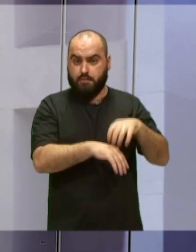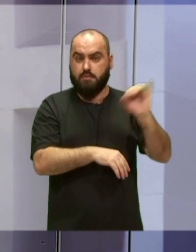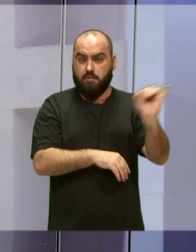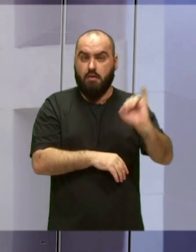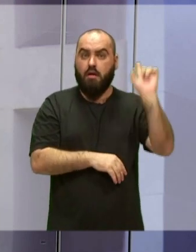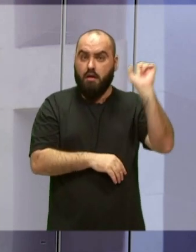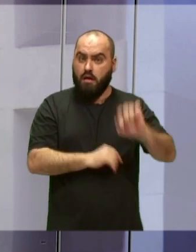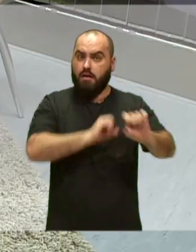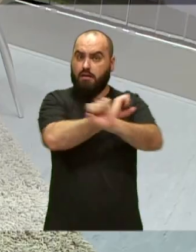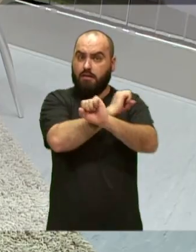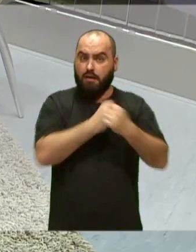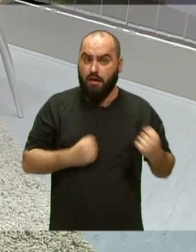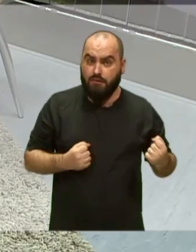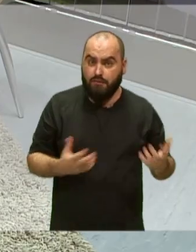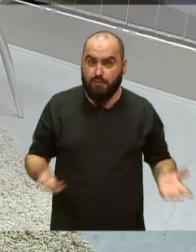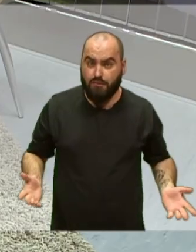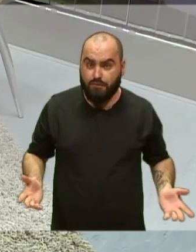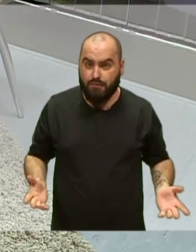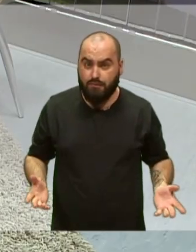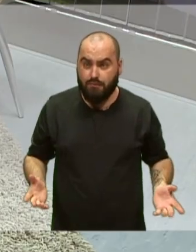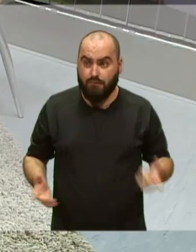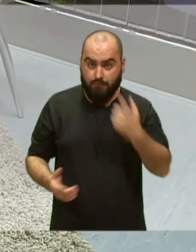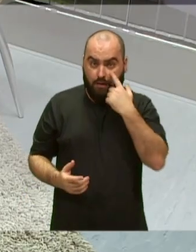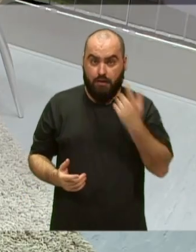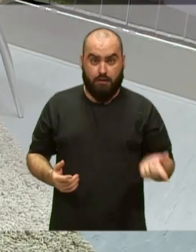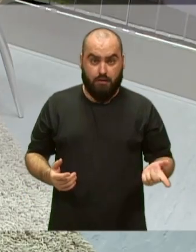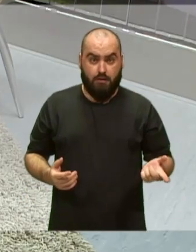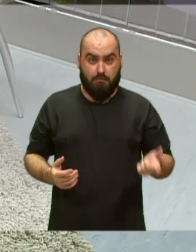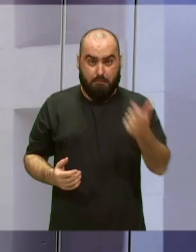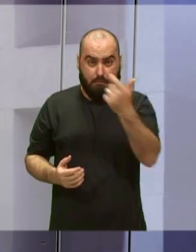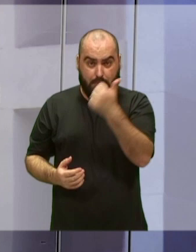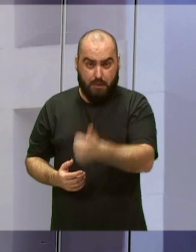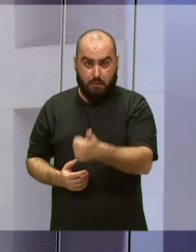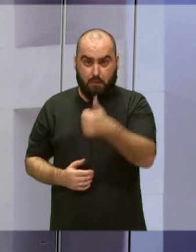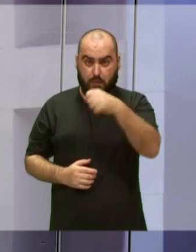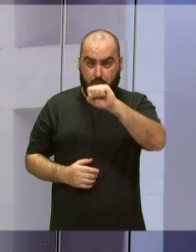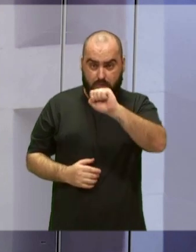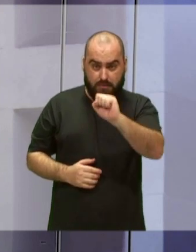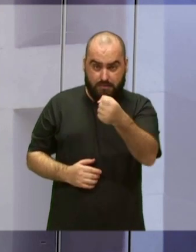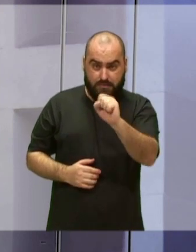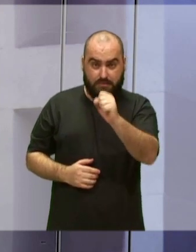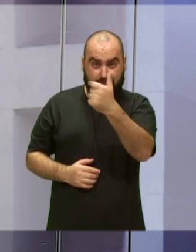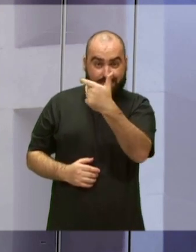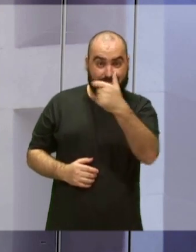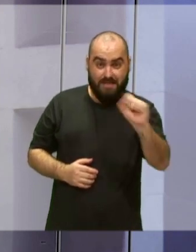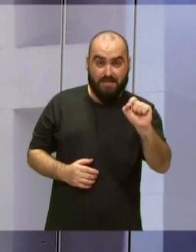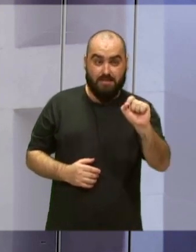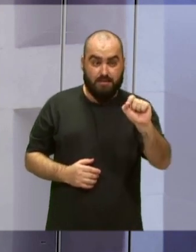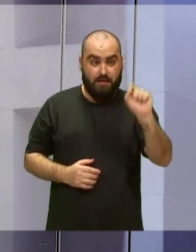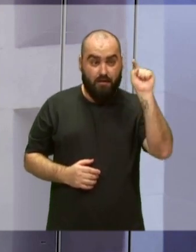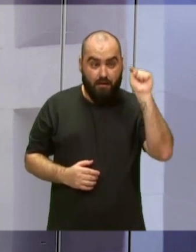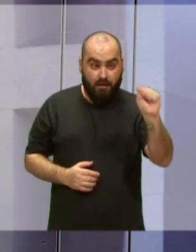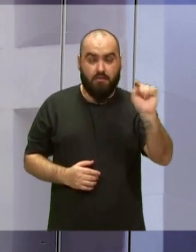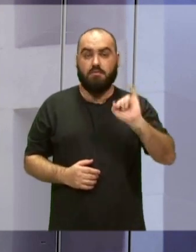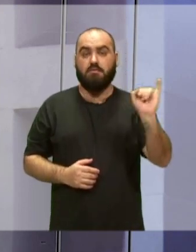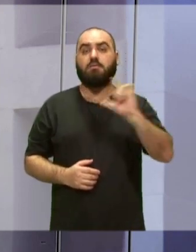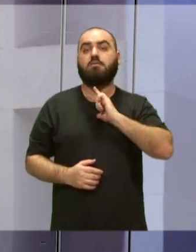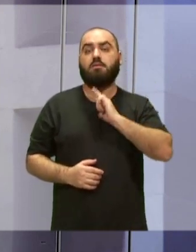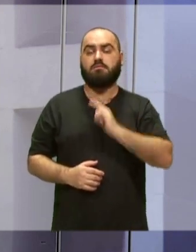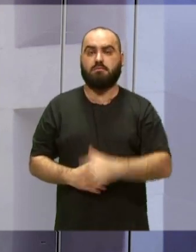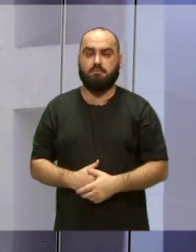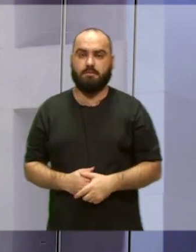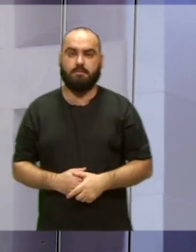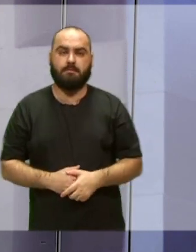eram escravos Então olha só nós estamos aqui desde 1820 nós temos embarcações